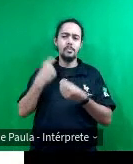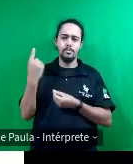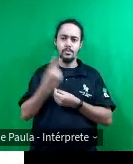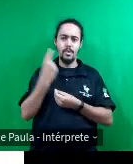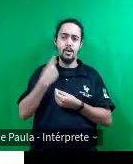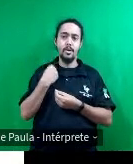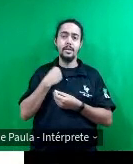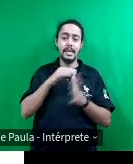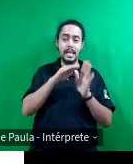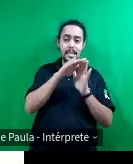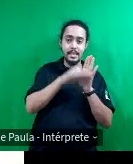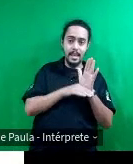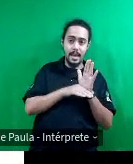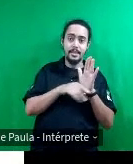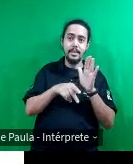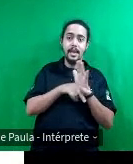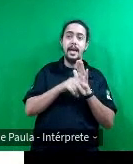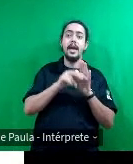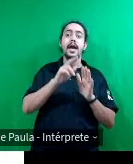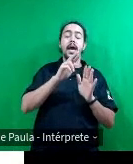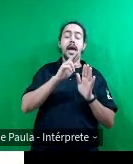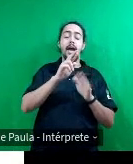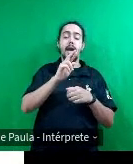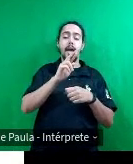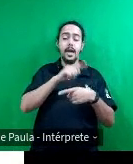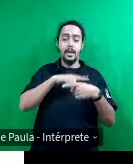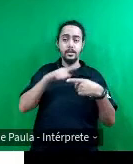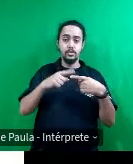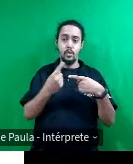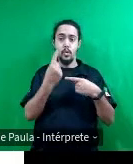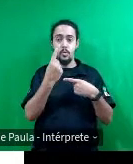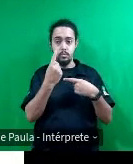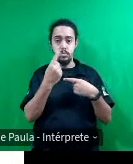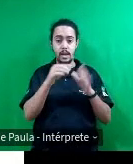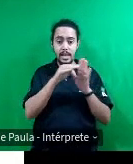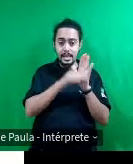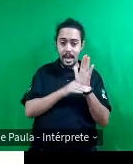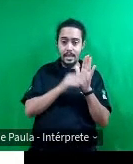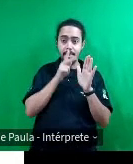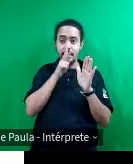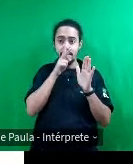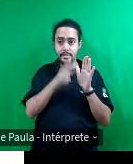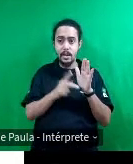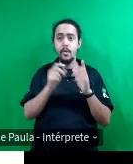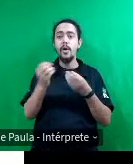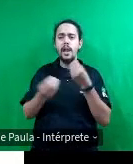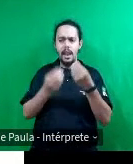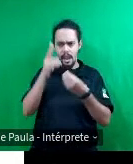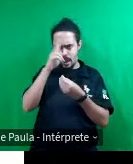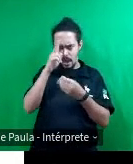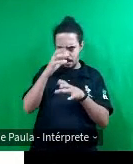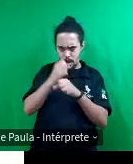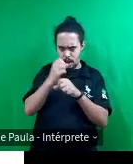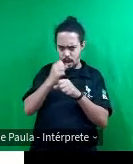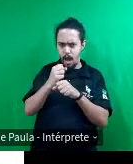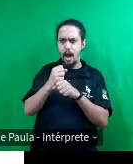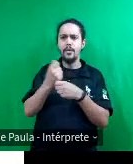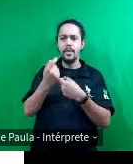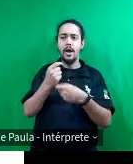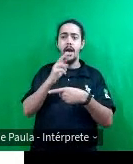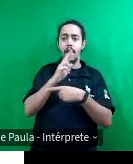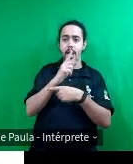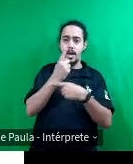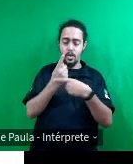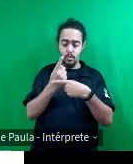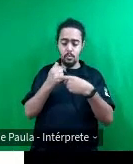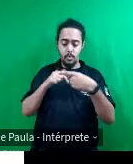tensão em cima do resistor 1, pelaquela equação que nós vimos no slide anterior, é o R1, o próprio R1, dividido pela resistência